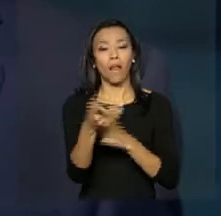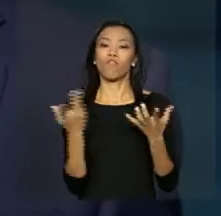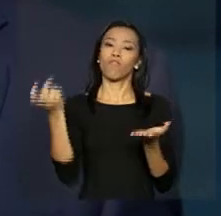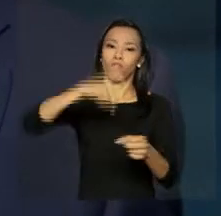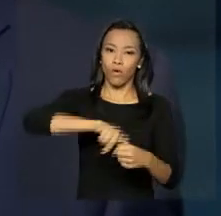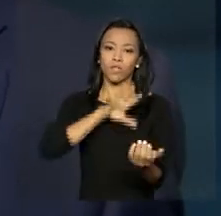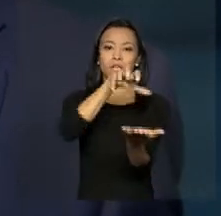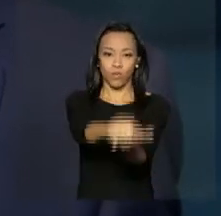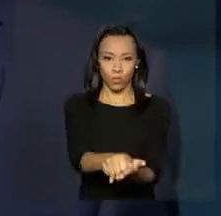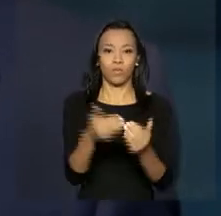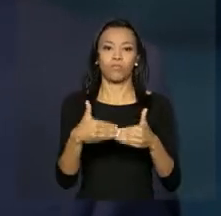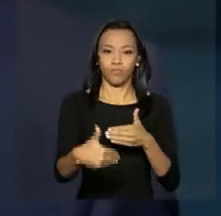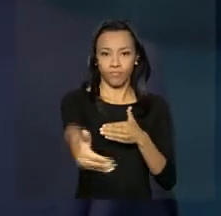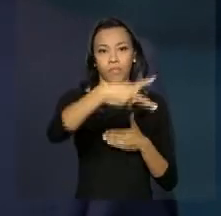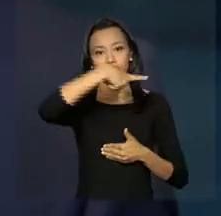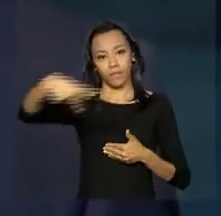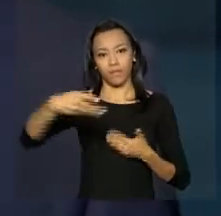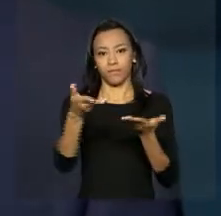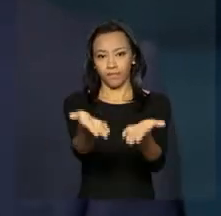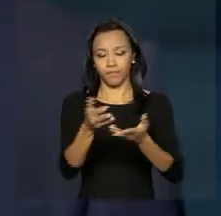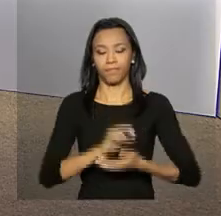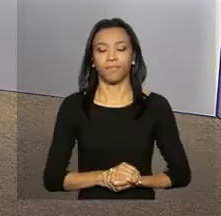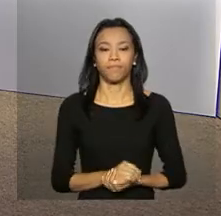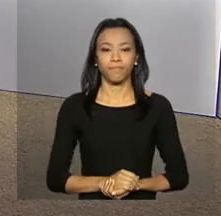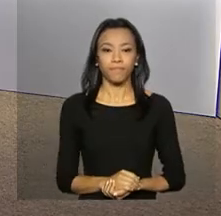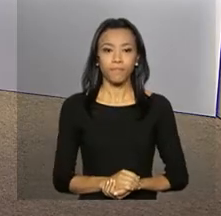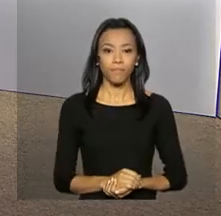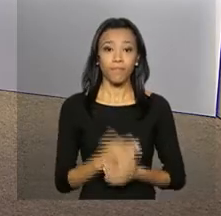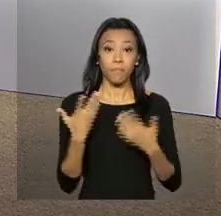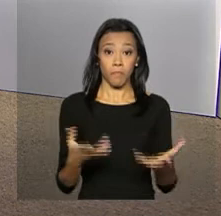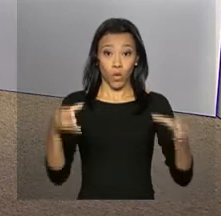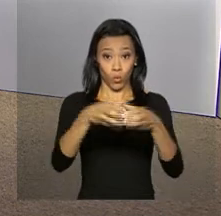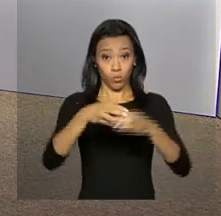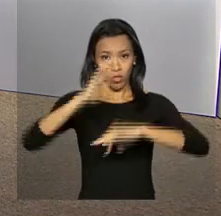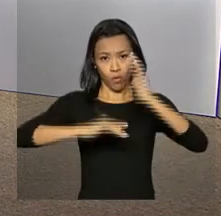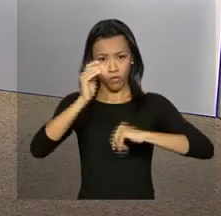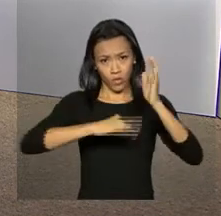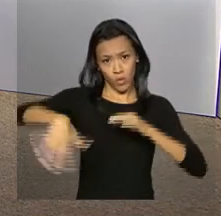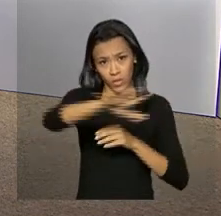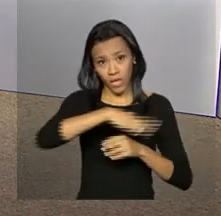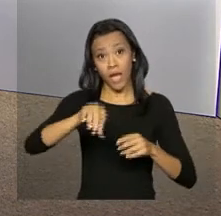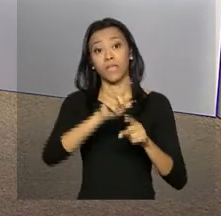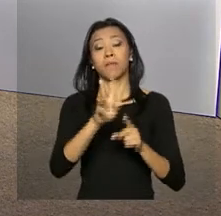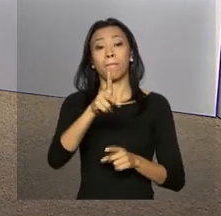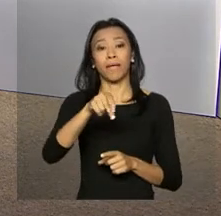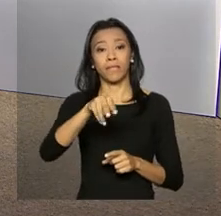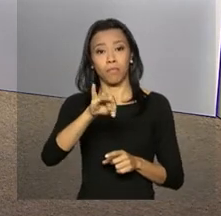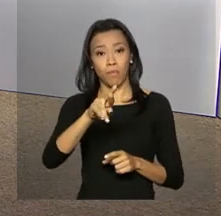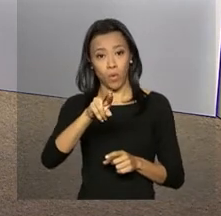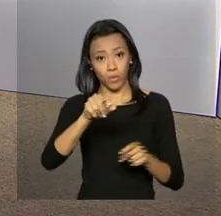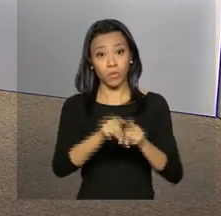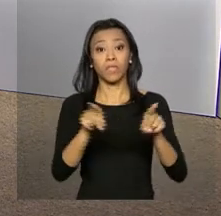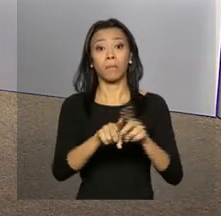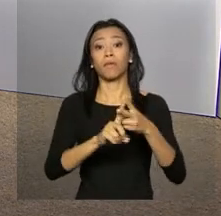cargo imediatamente. De Brasília, Ricardo Carandina. Equipes do Instituto do Patrimônio Histórico e Artístico Nacional